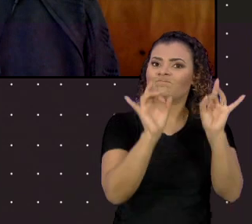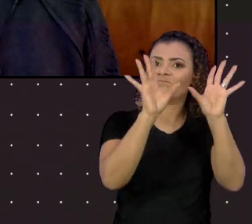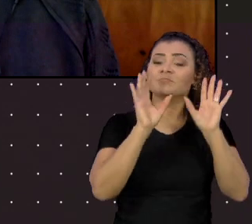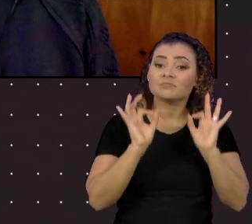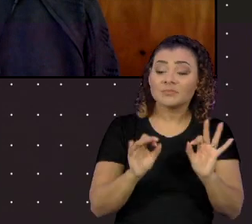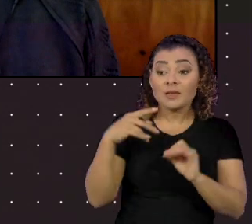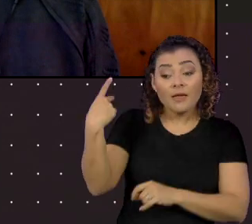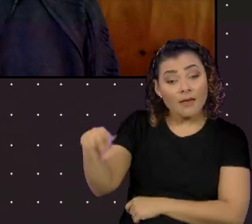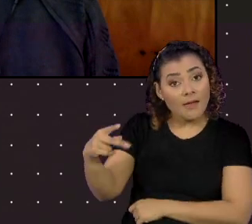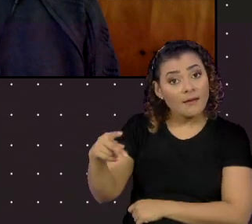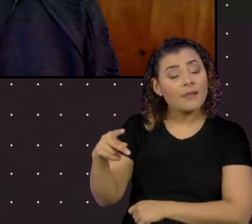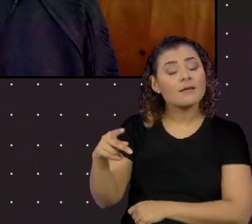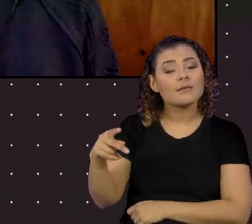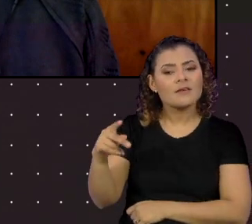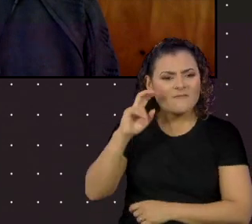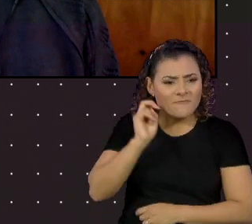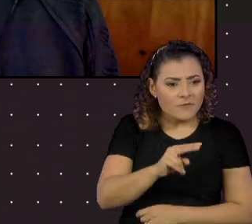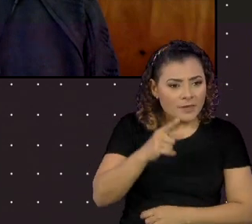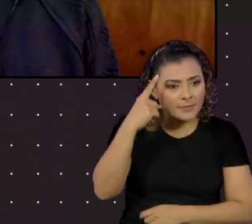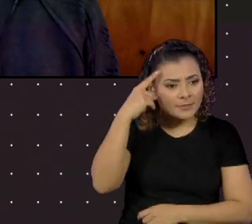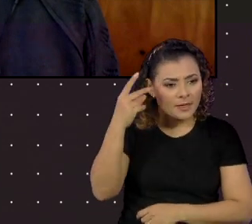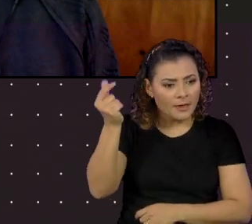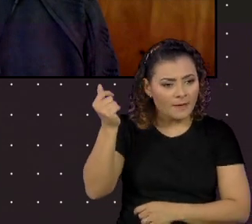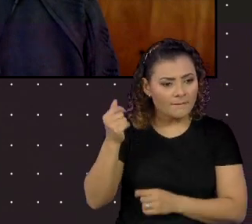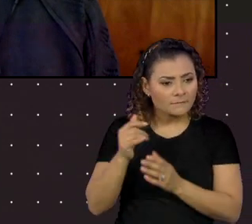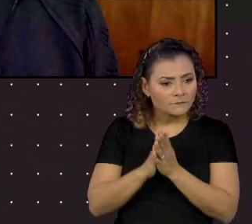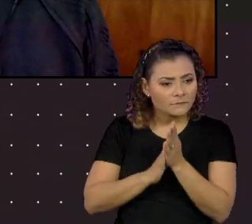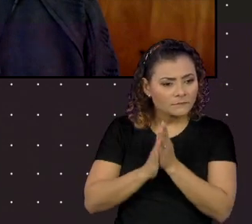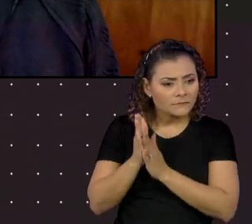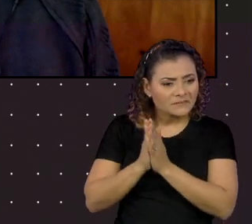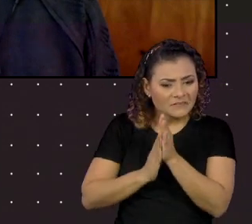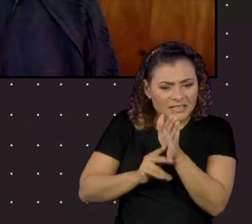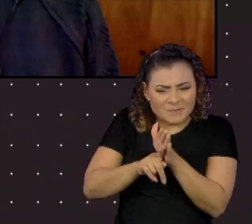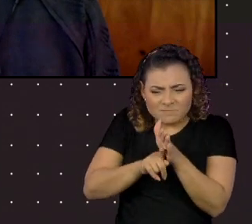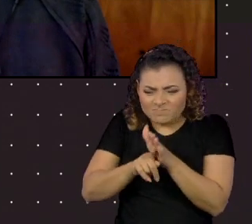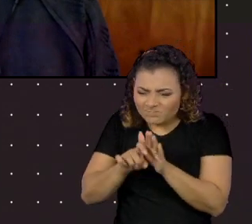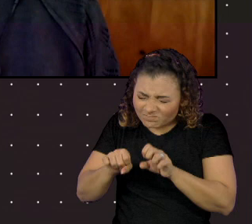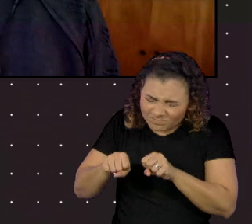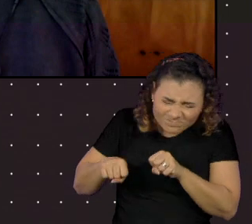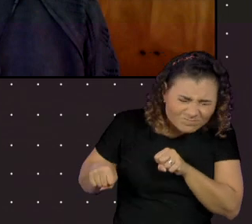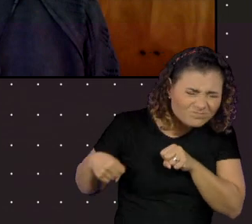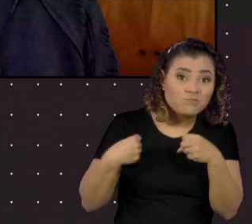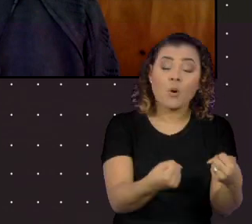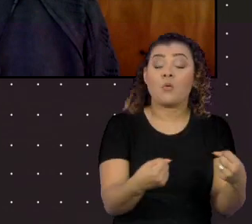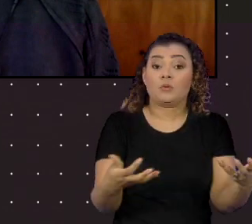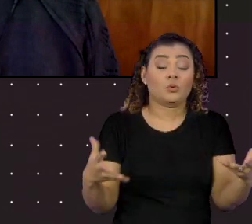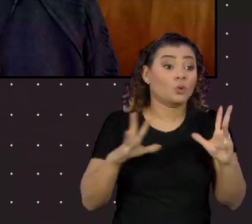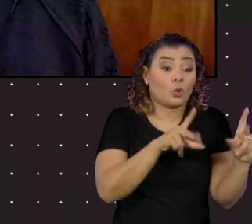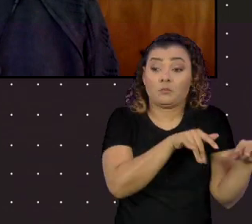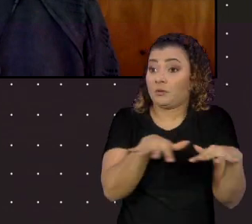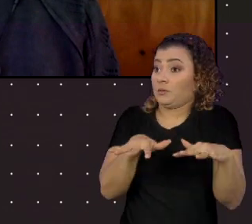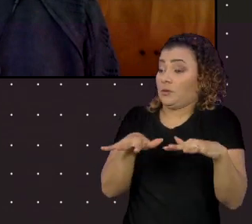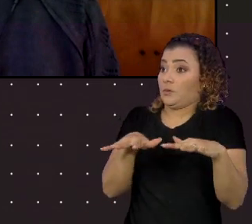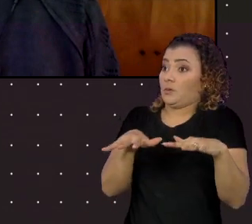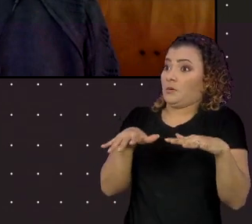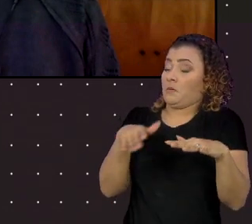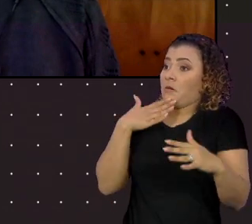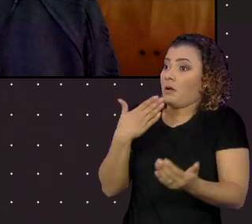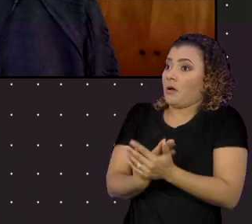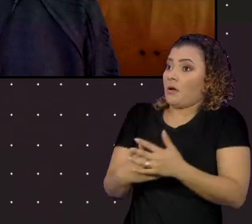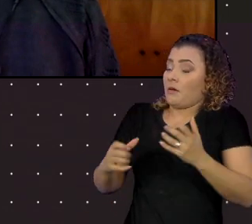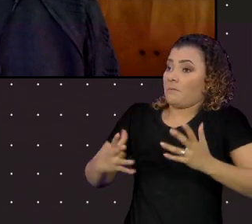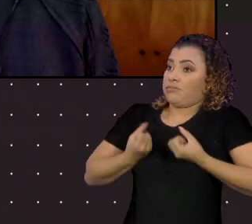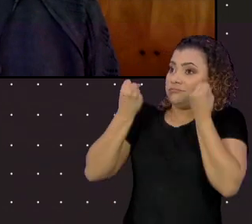naquela ideia e ela potencializa ao máximo aquilo e executa de uma maneira inesperada. Então é um sonho trabalhar com